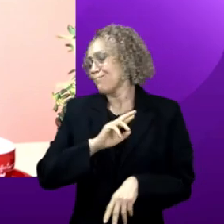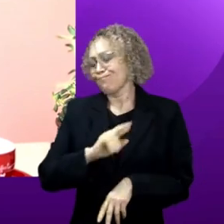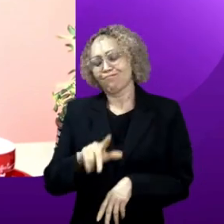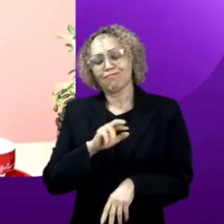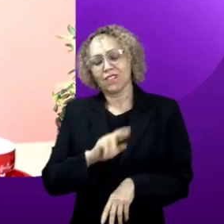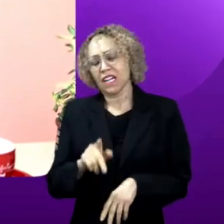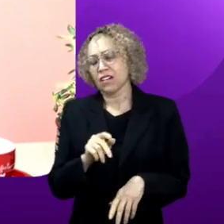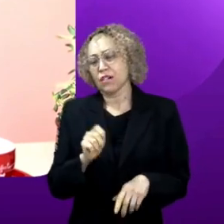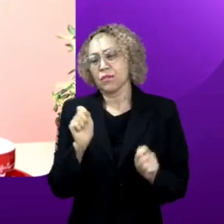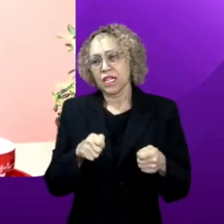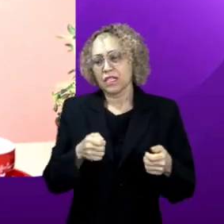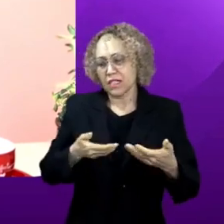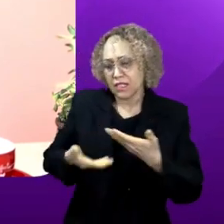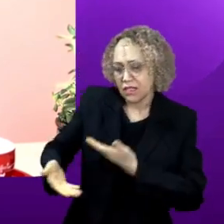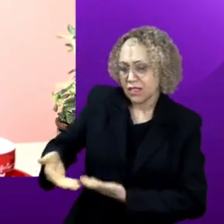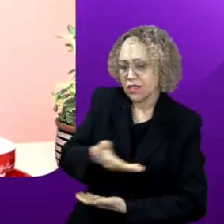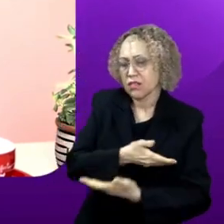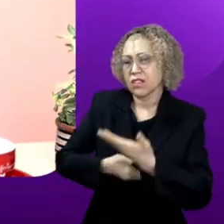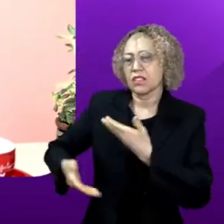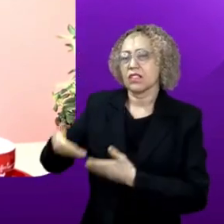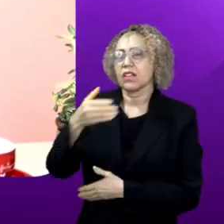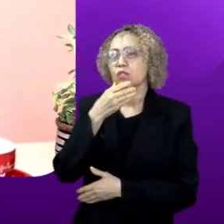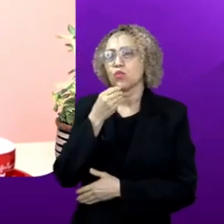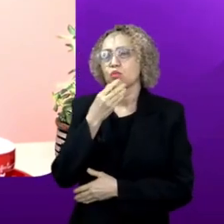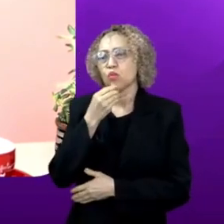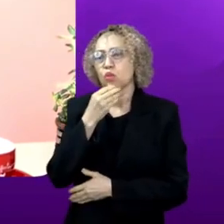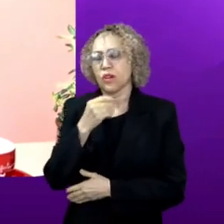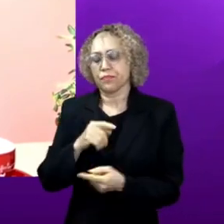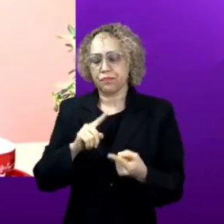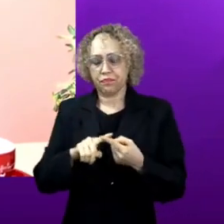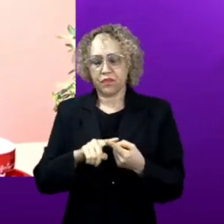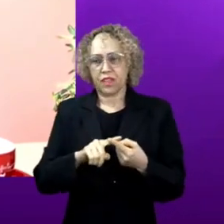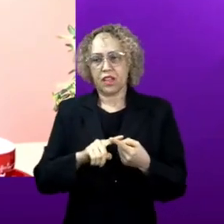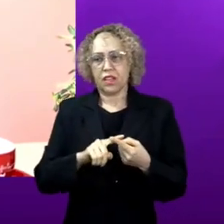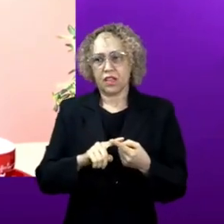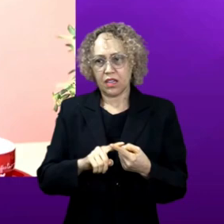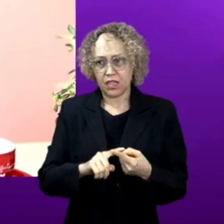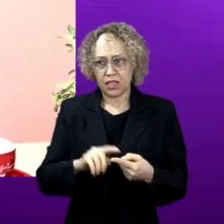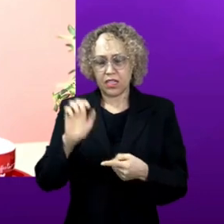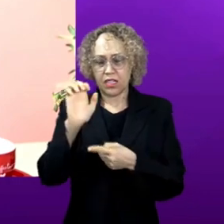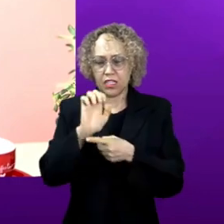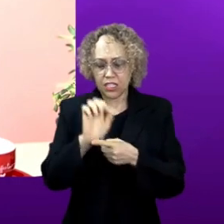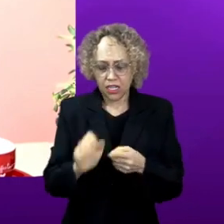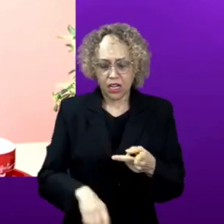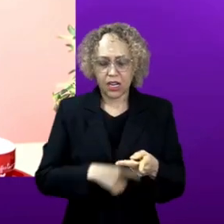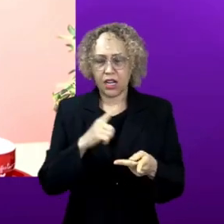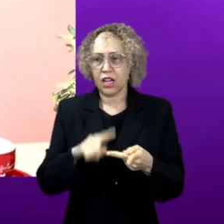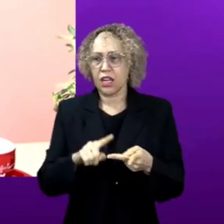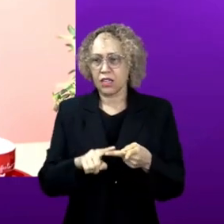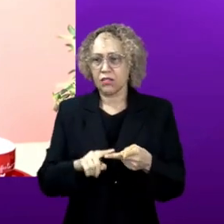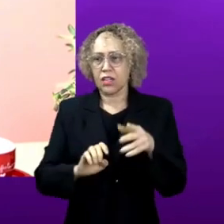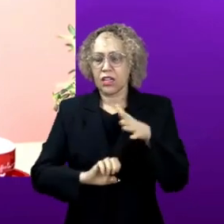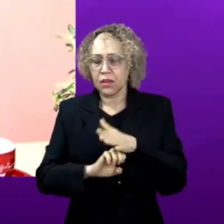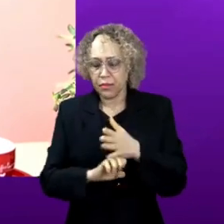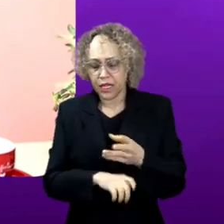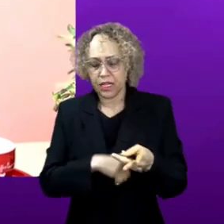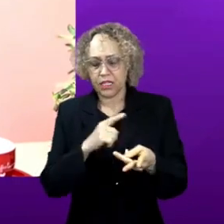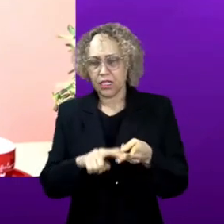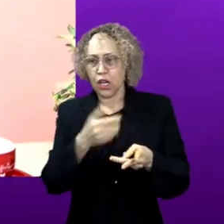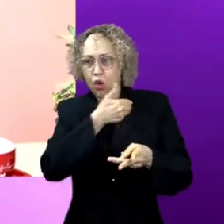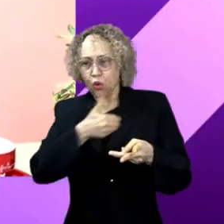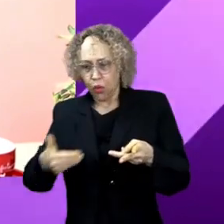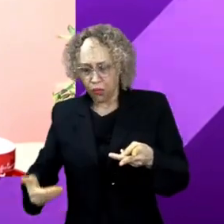urgentemente ser socializado e envolver estados, empresas, sociedade civil organizada e